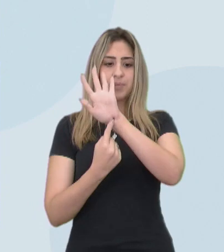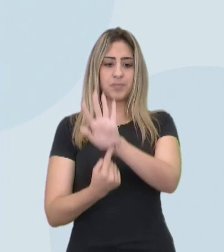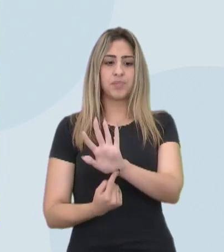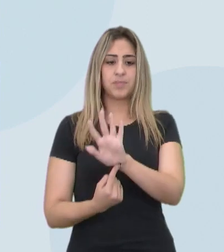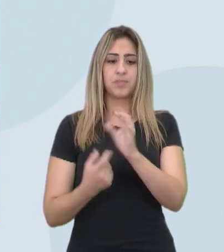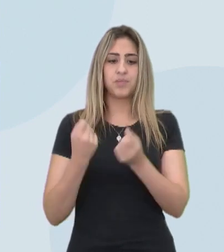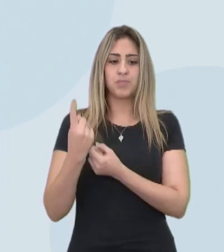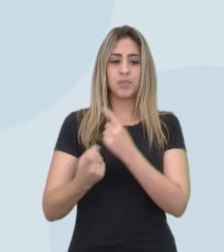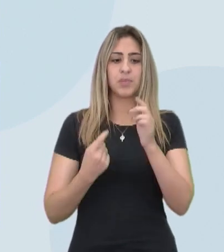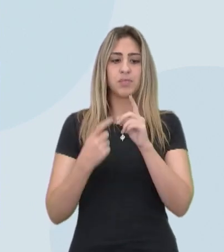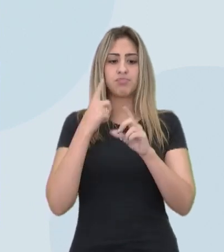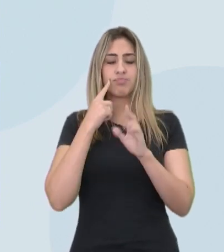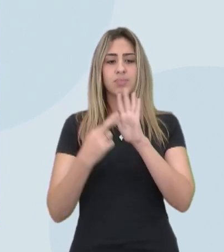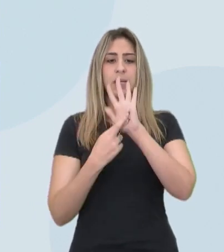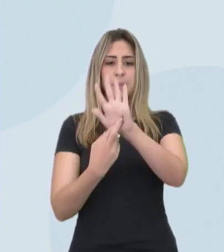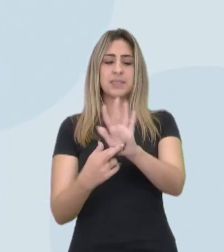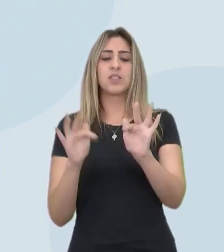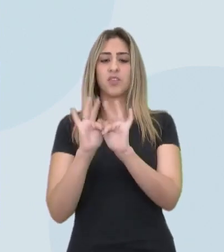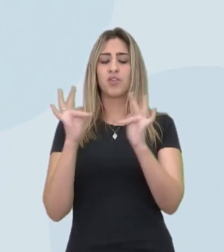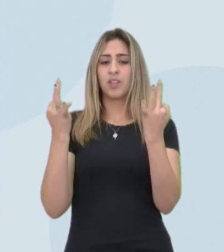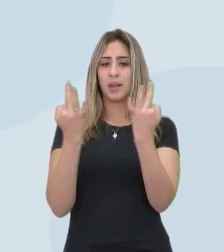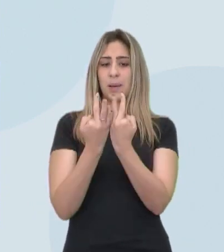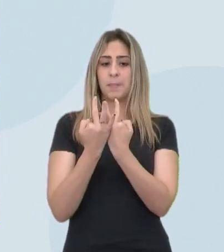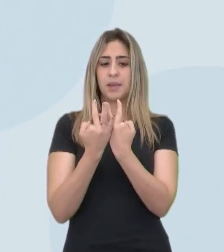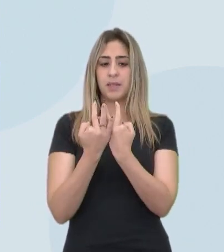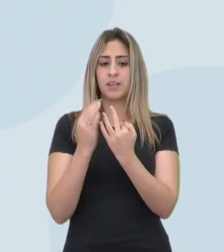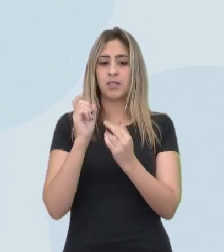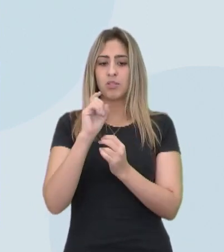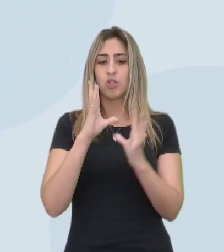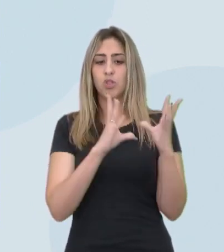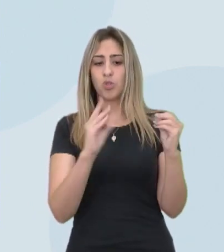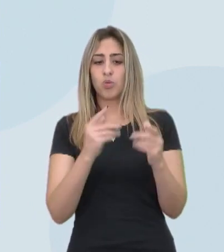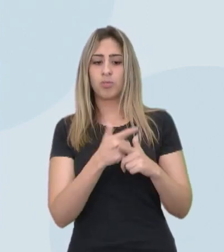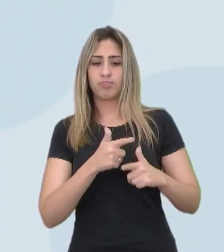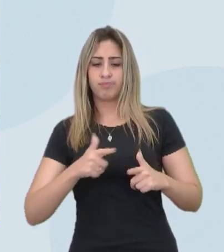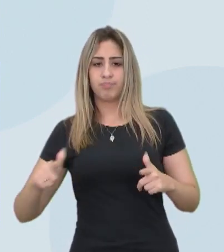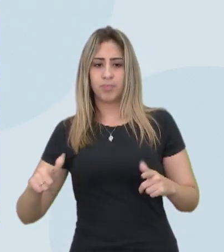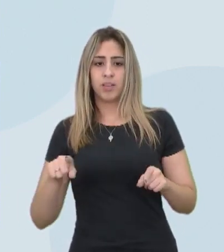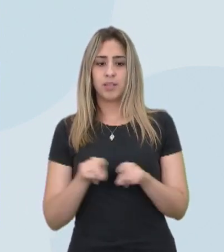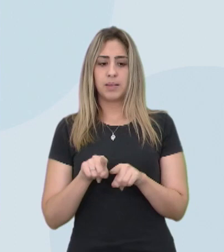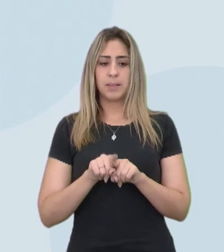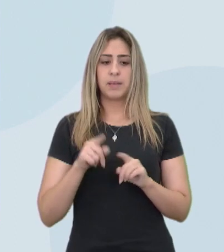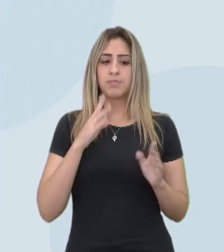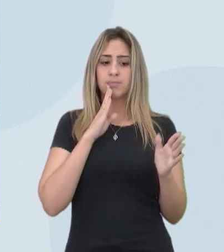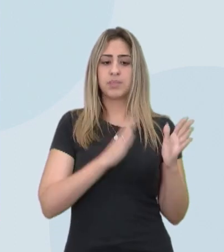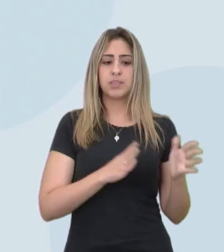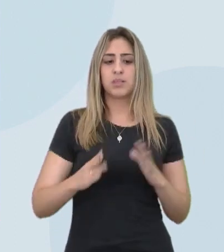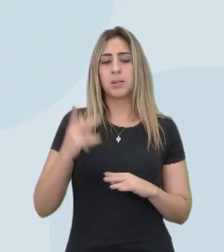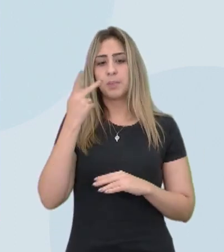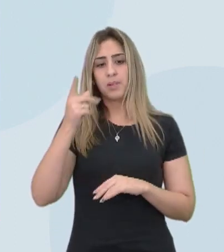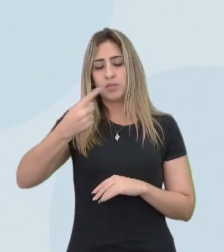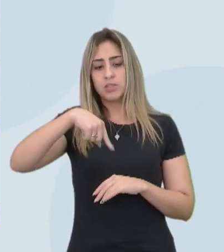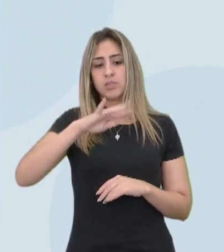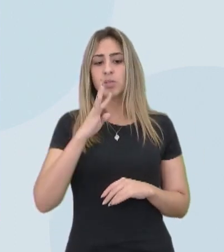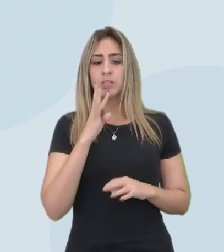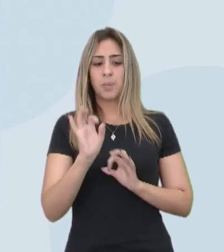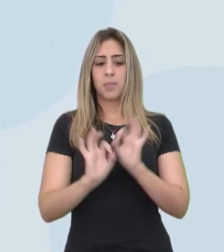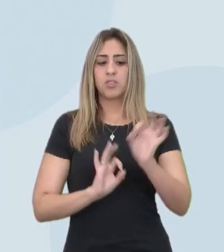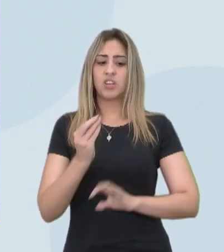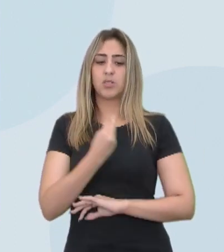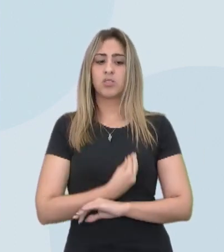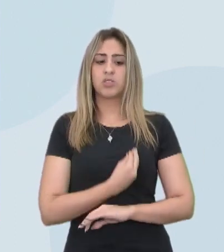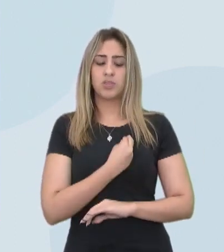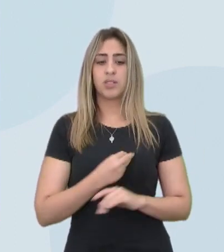uma figura representando família, tá bom? Então, família. Na sequência, para vocês conhecerem meu projeto de